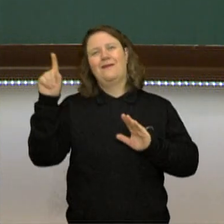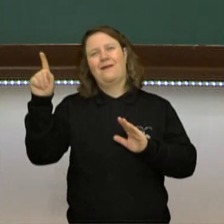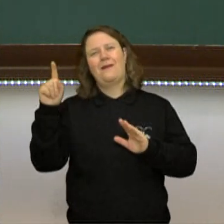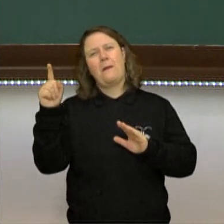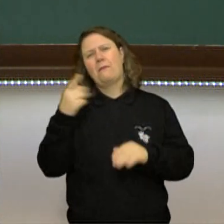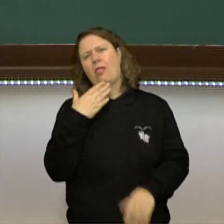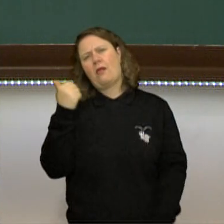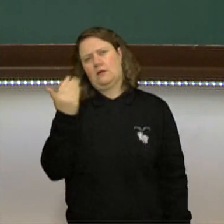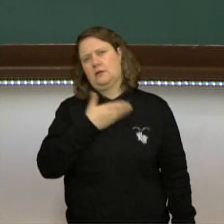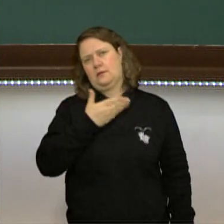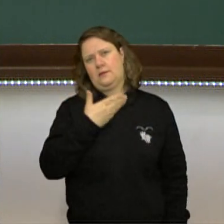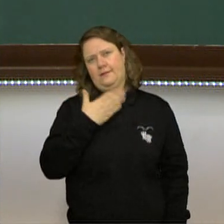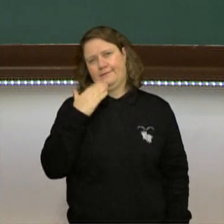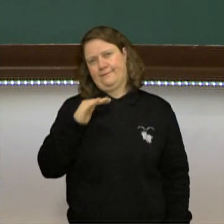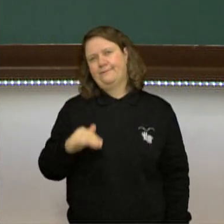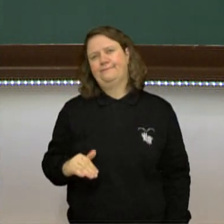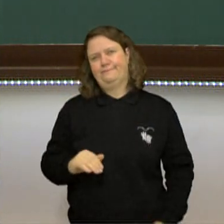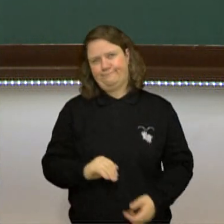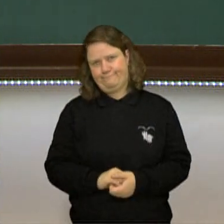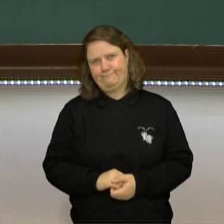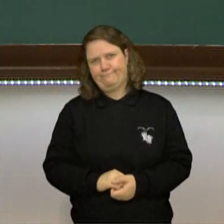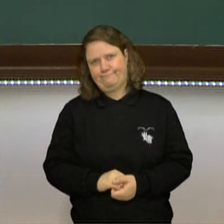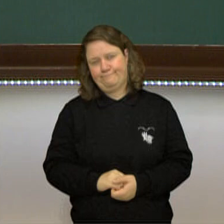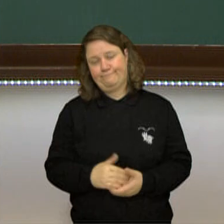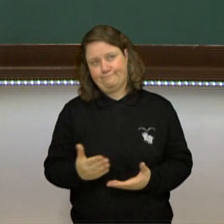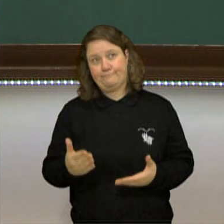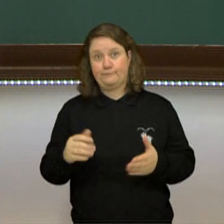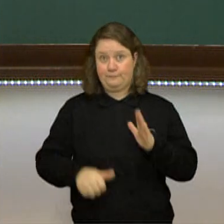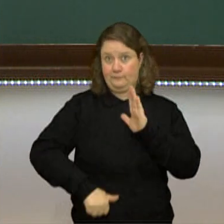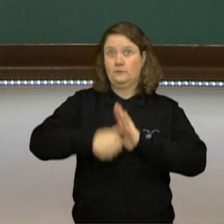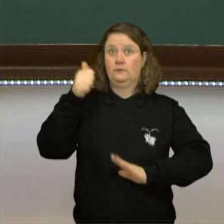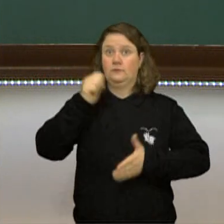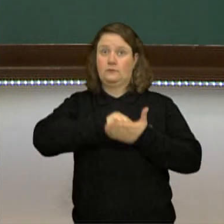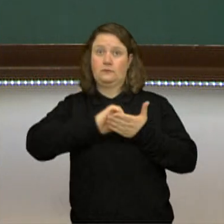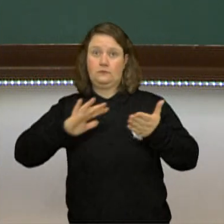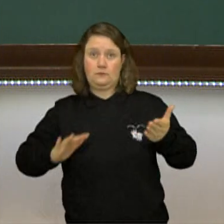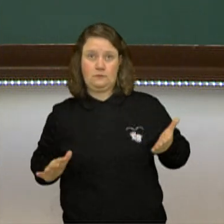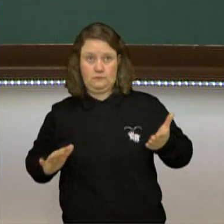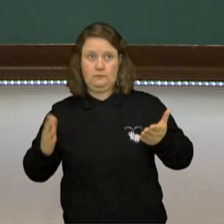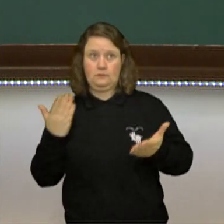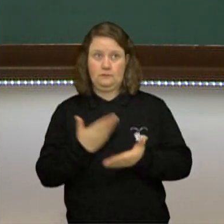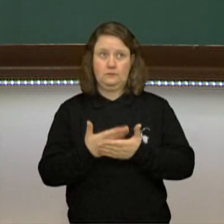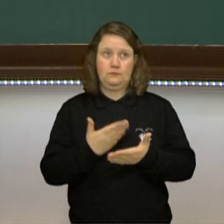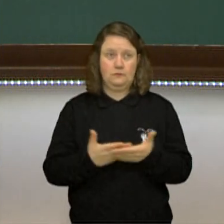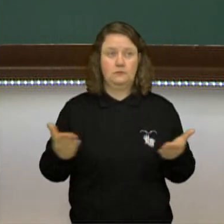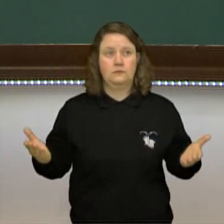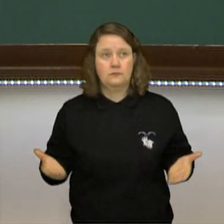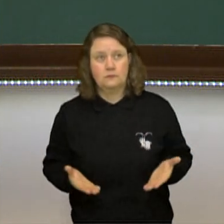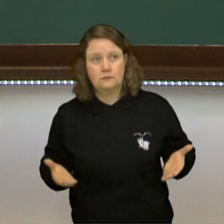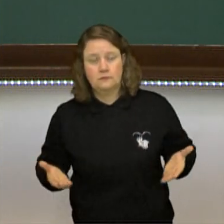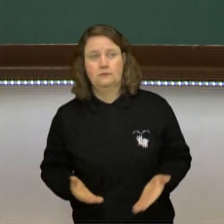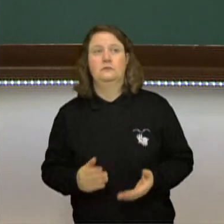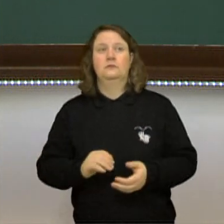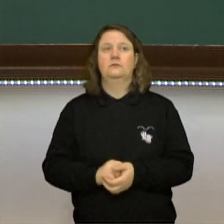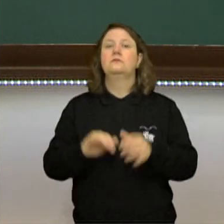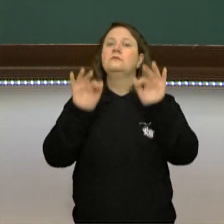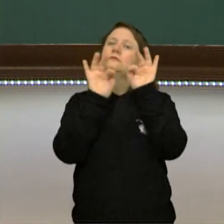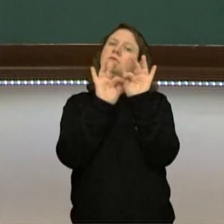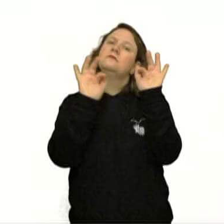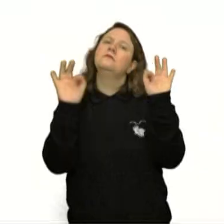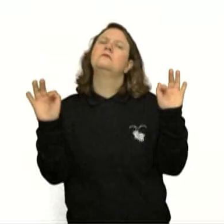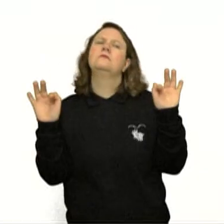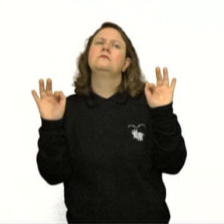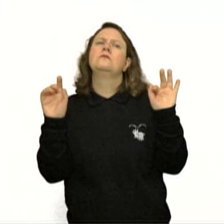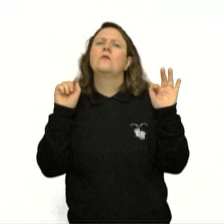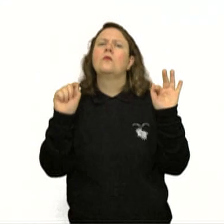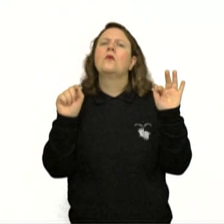das crianças. Mas vamos aí para a nossa primeira atividade da aula de hoje. Leia a frase a seguir.